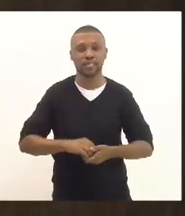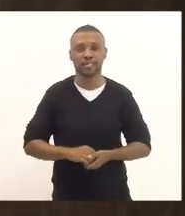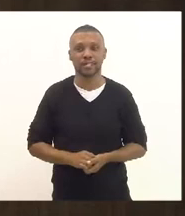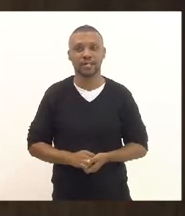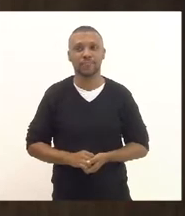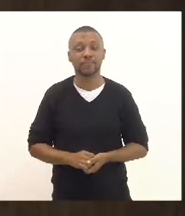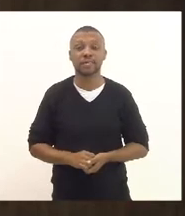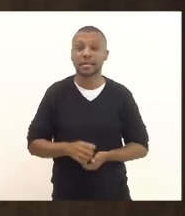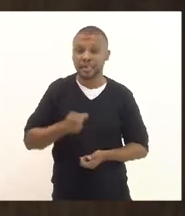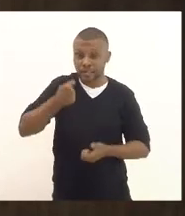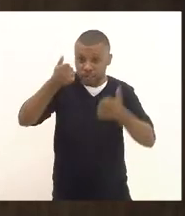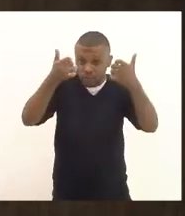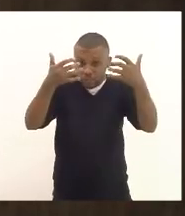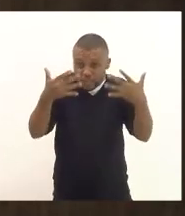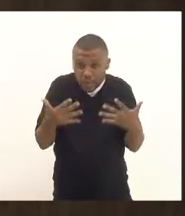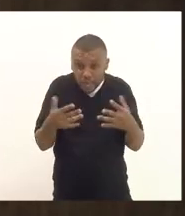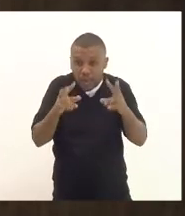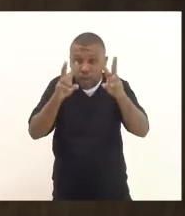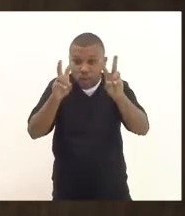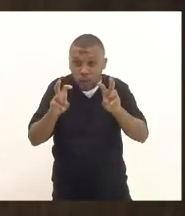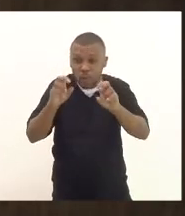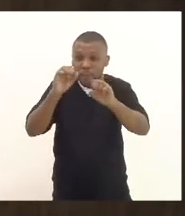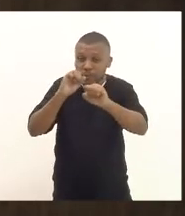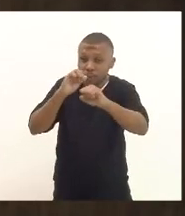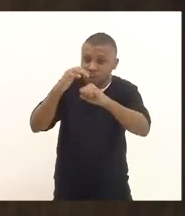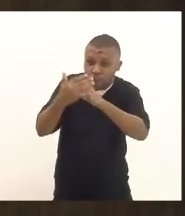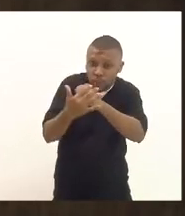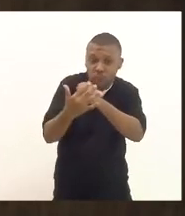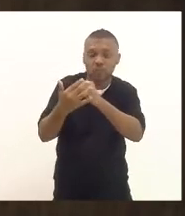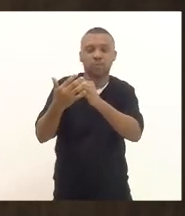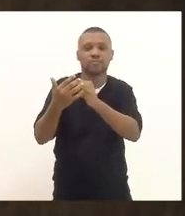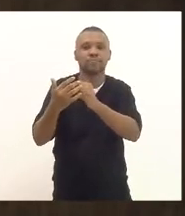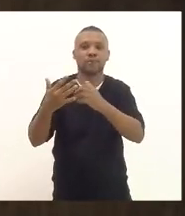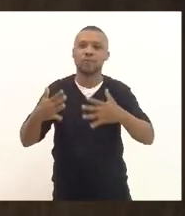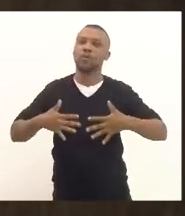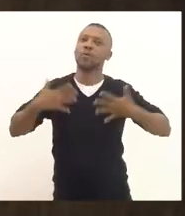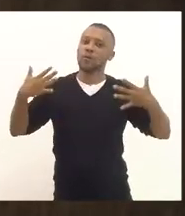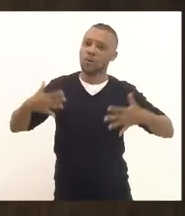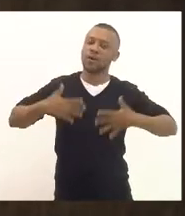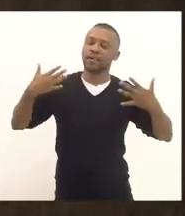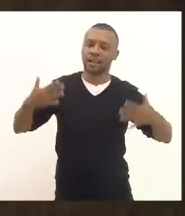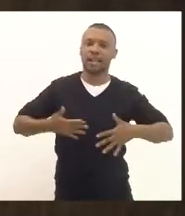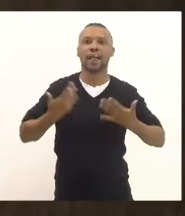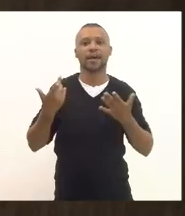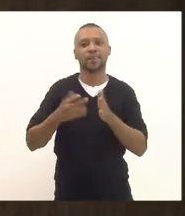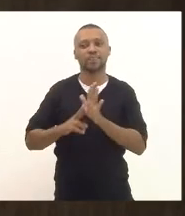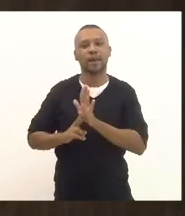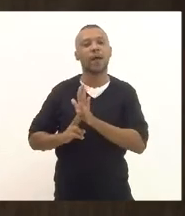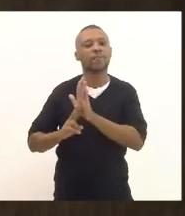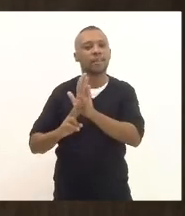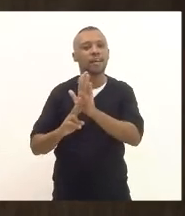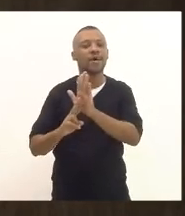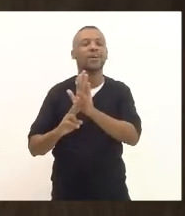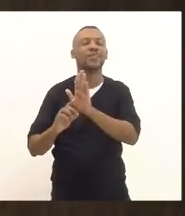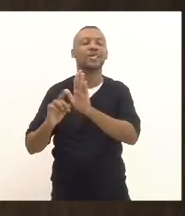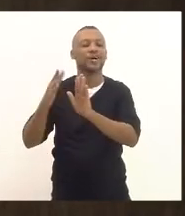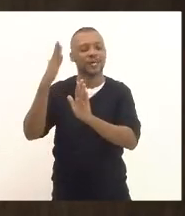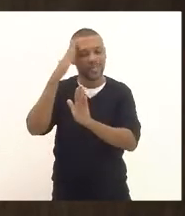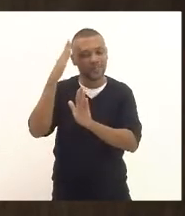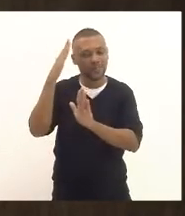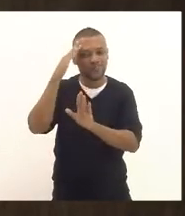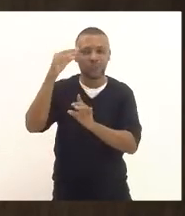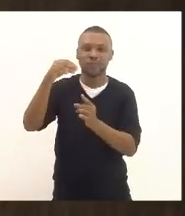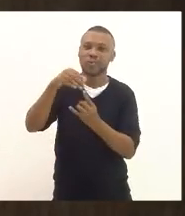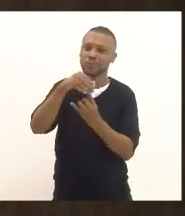sem falar da presença da Fiocruz e muito me alegra é muito me representa saber que a